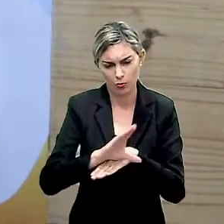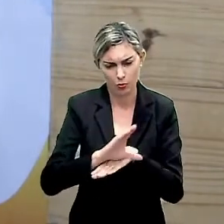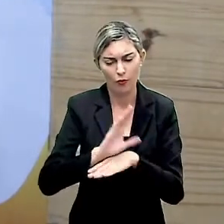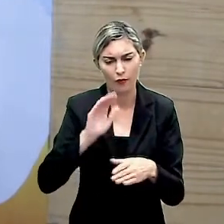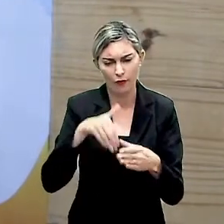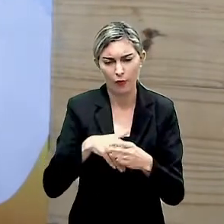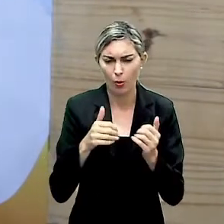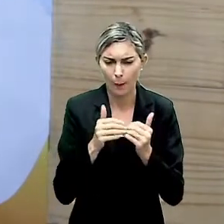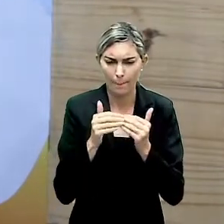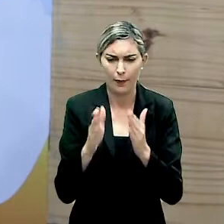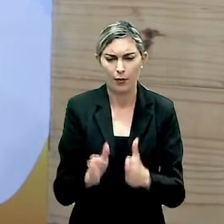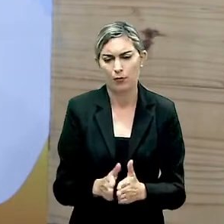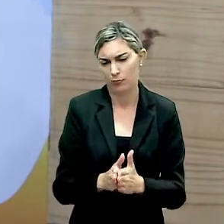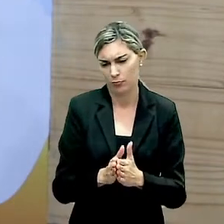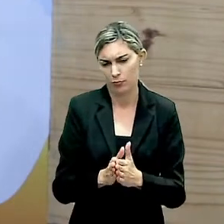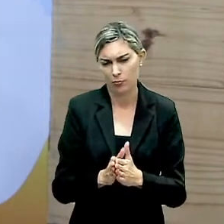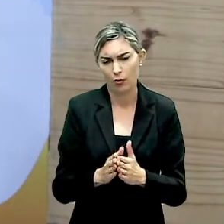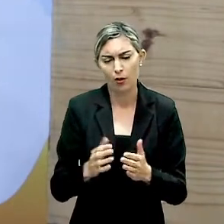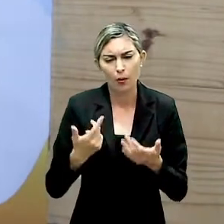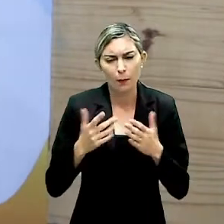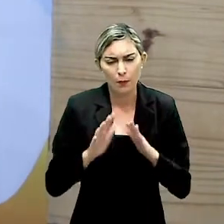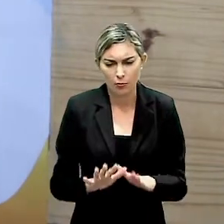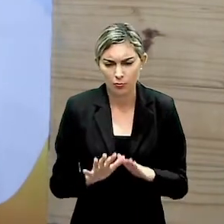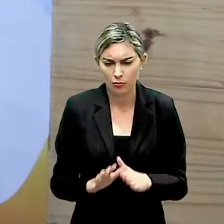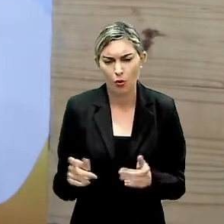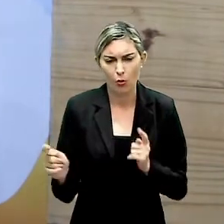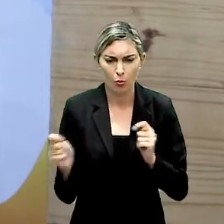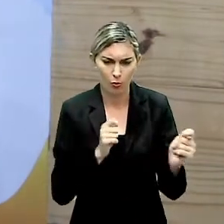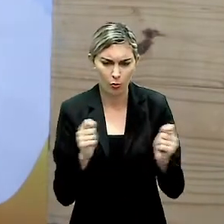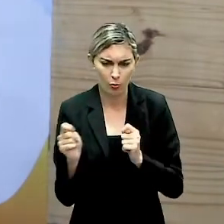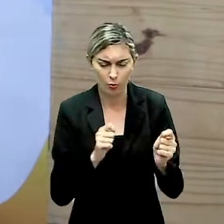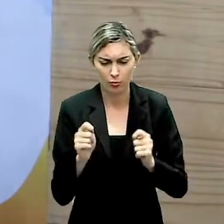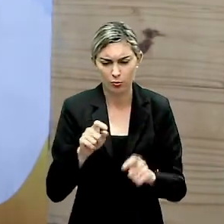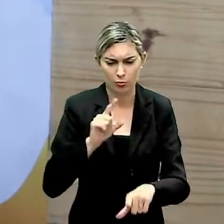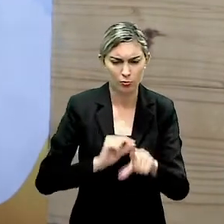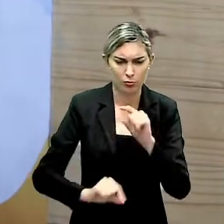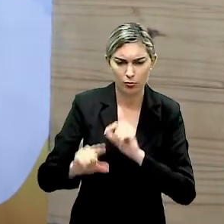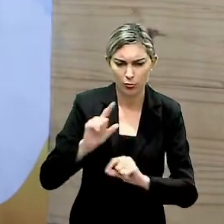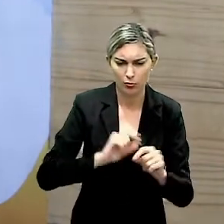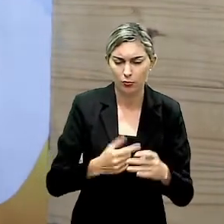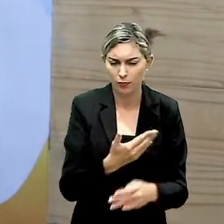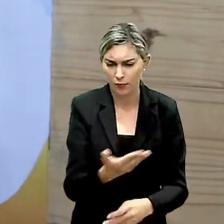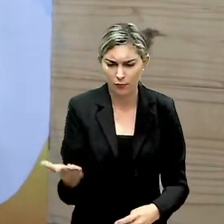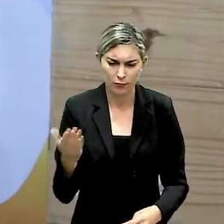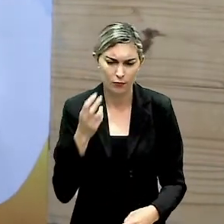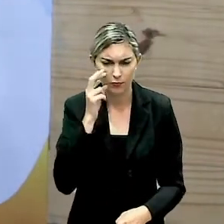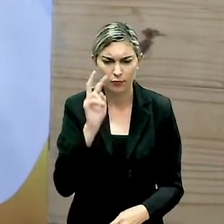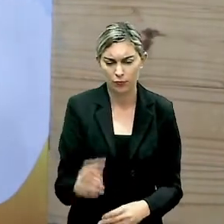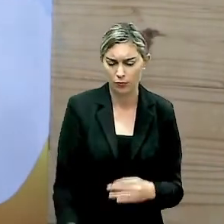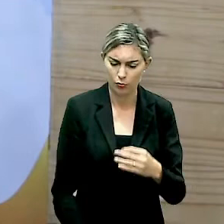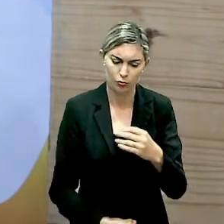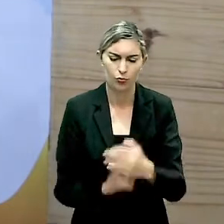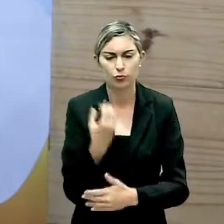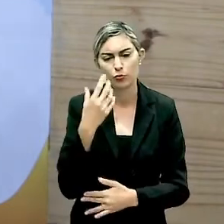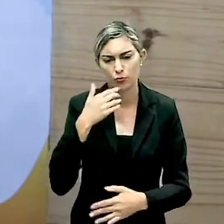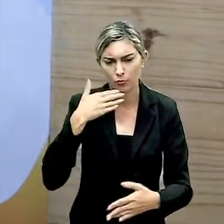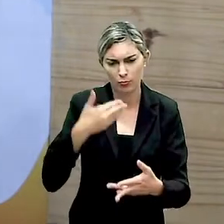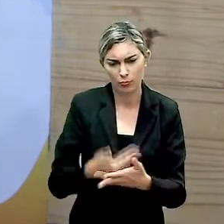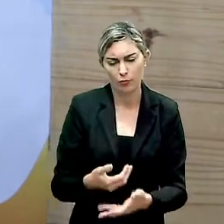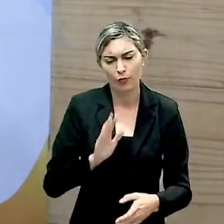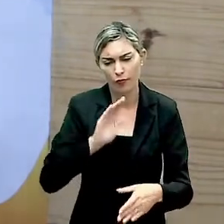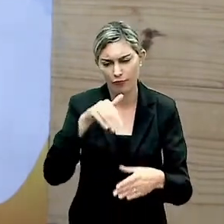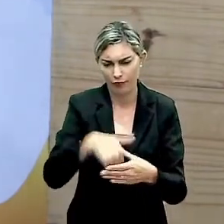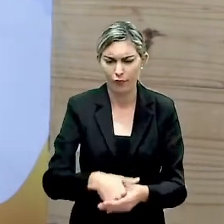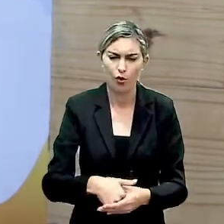é aberto. Então ele é passível do controle das elites. É aqui onde você vai enxergar o surgimento daqui a pouquinho do voto